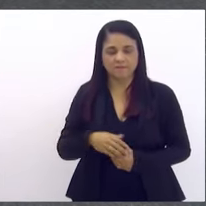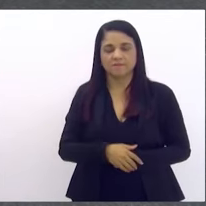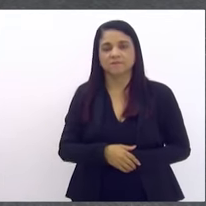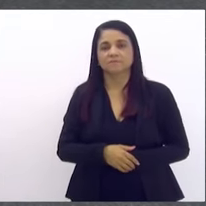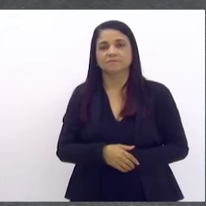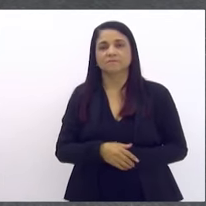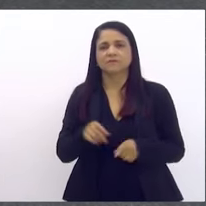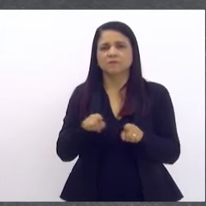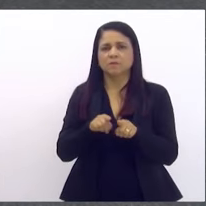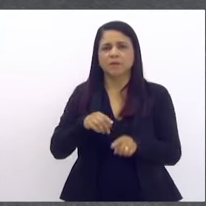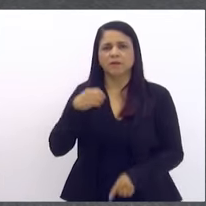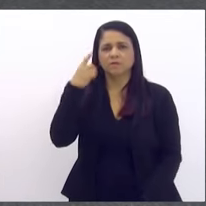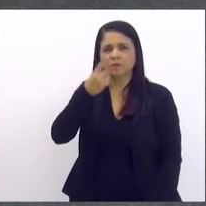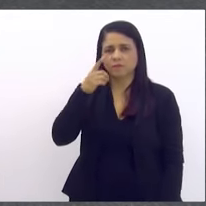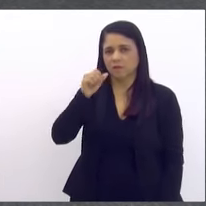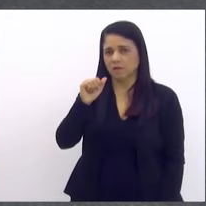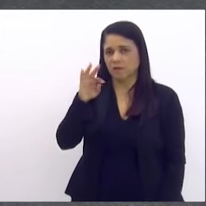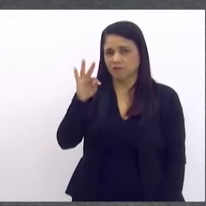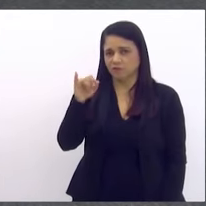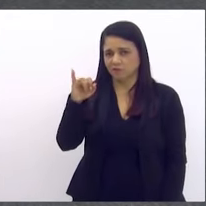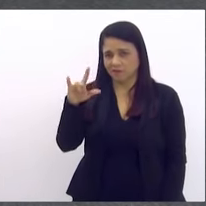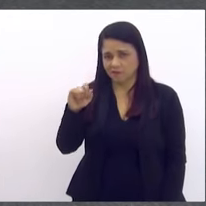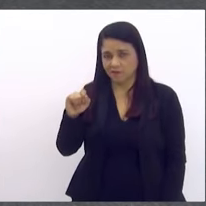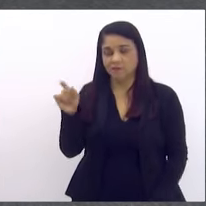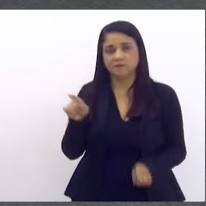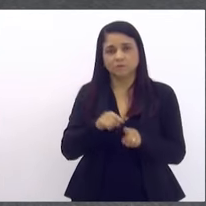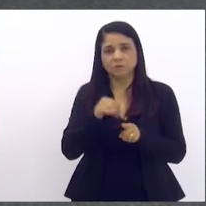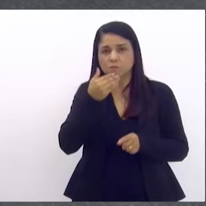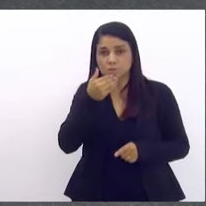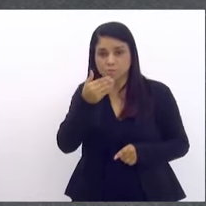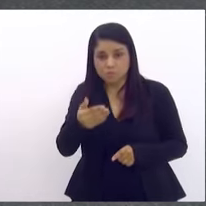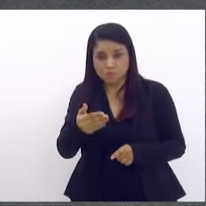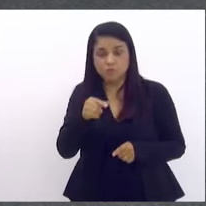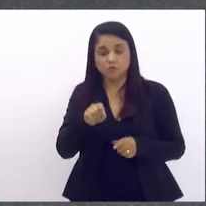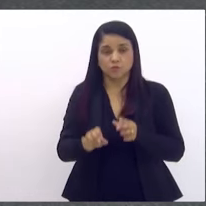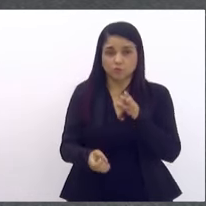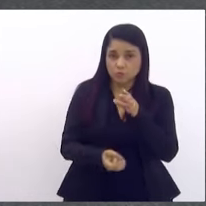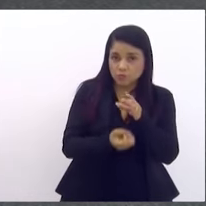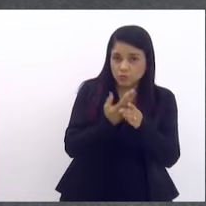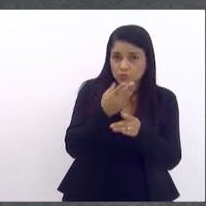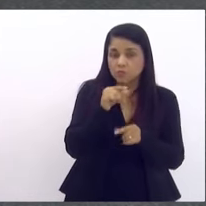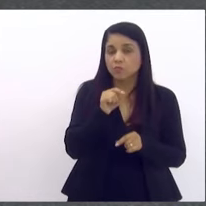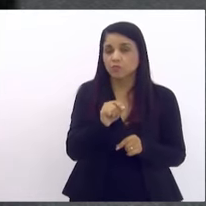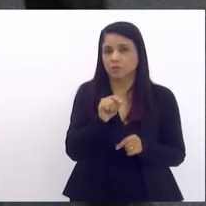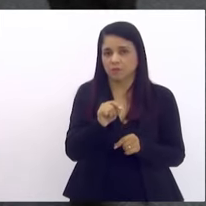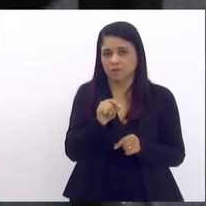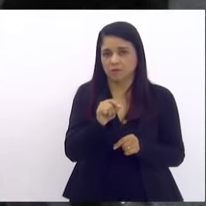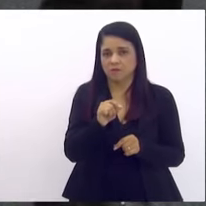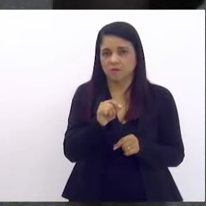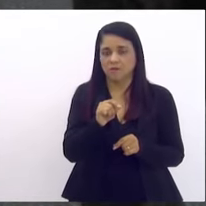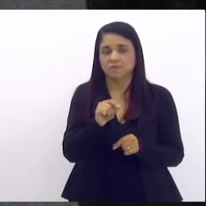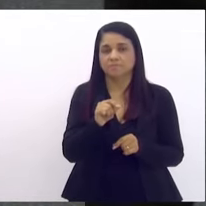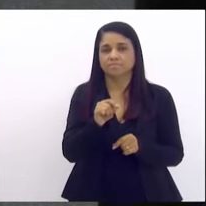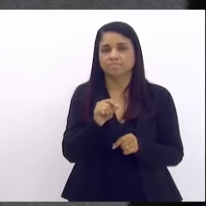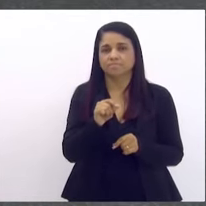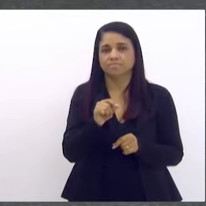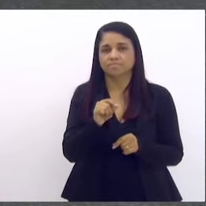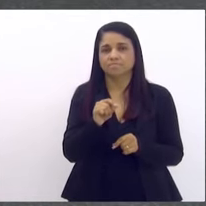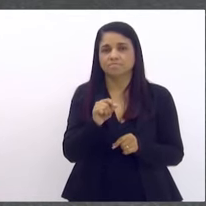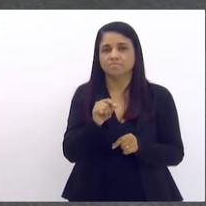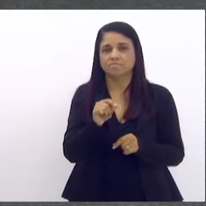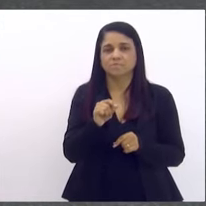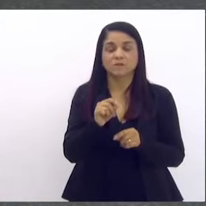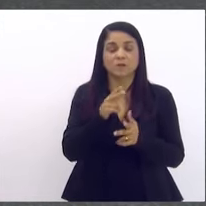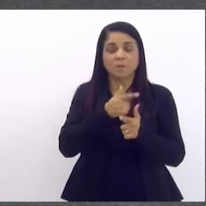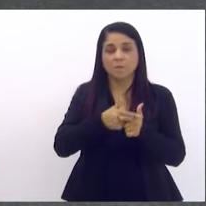deputado Nunes e uma as demandas que surgiram foram as questões relativas ao interior